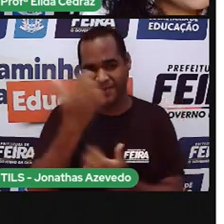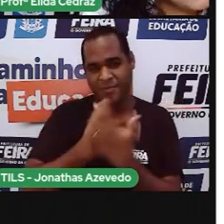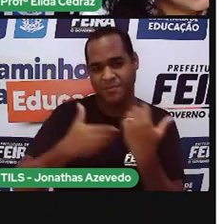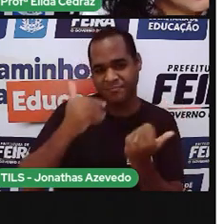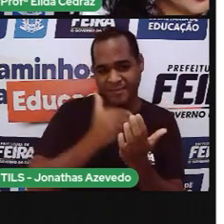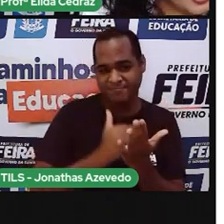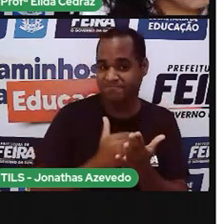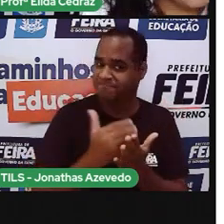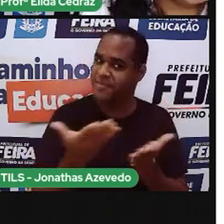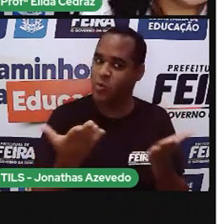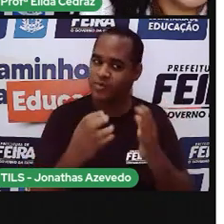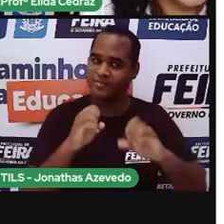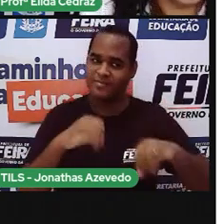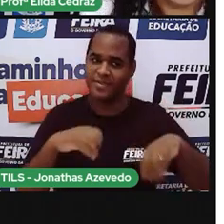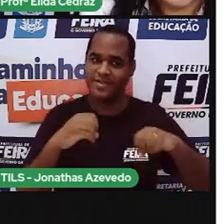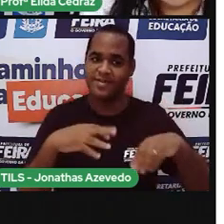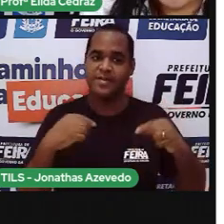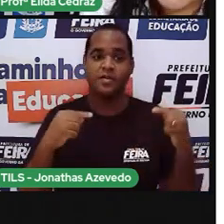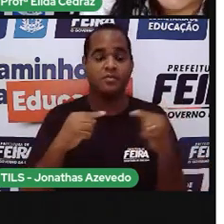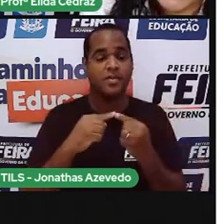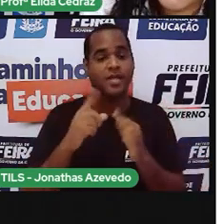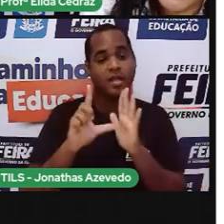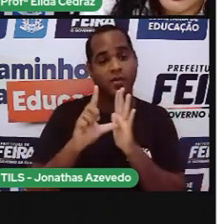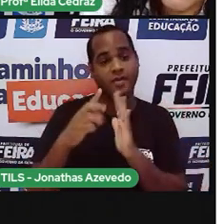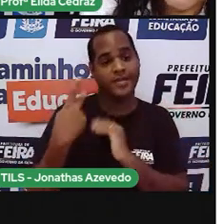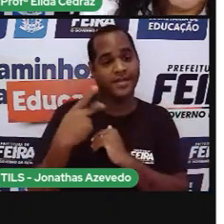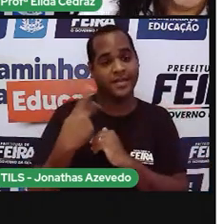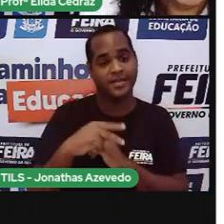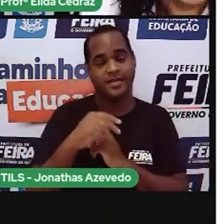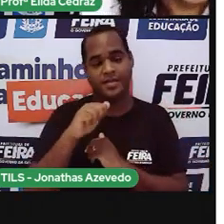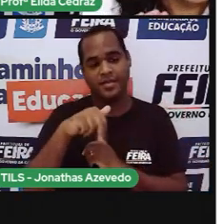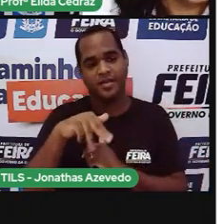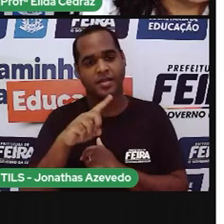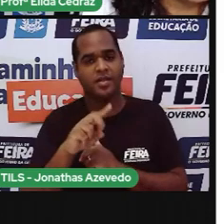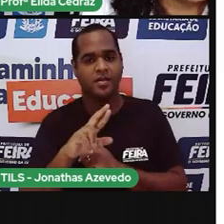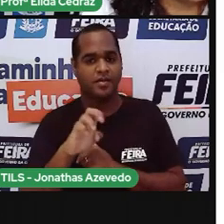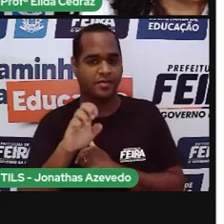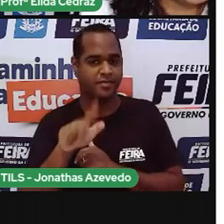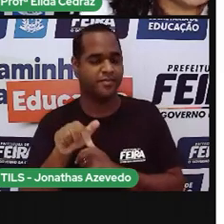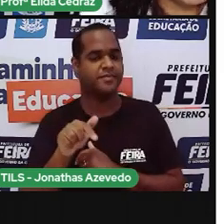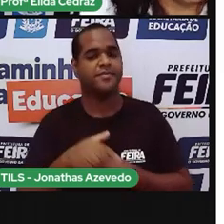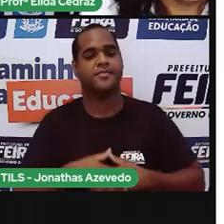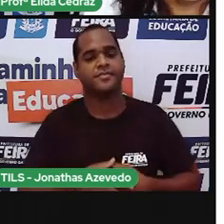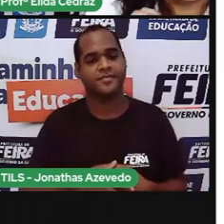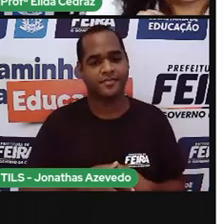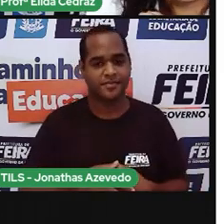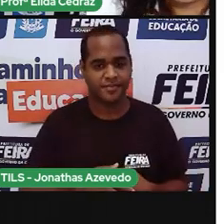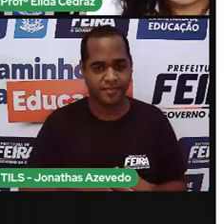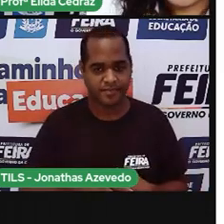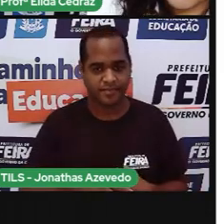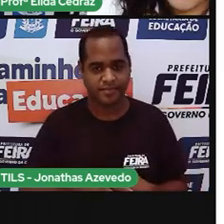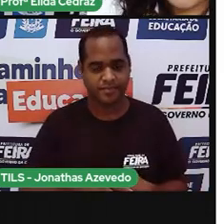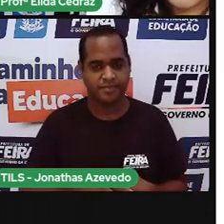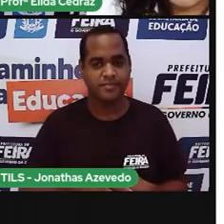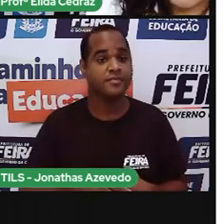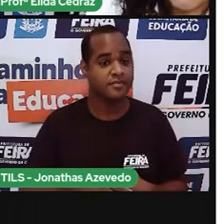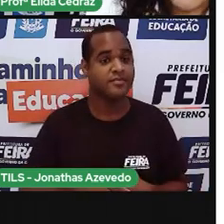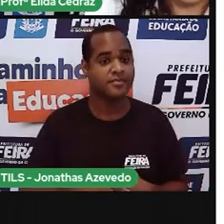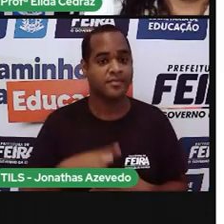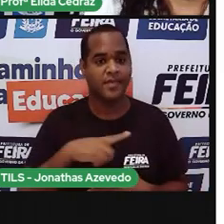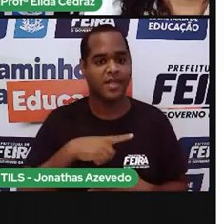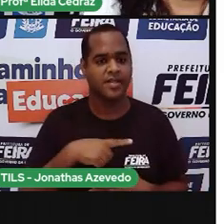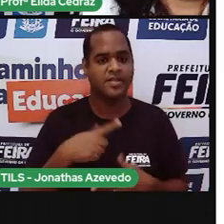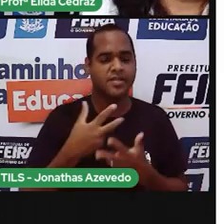no início da aula, A Loja do Mestre André. E aí tem todos